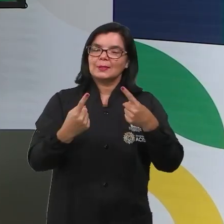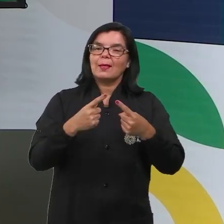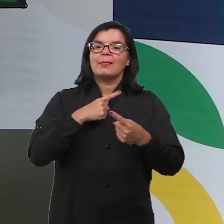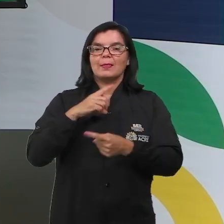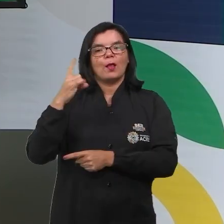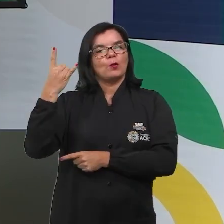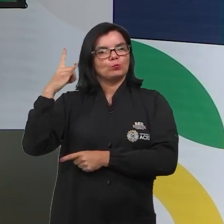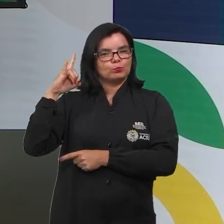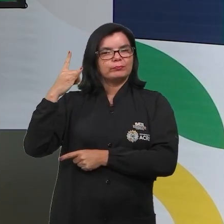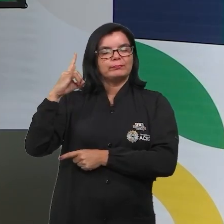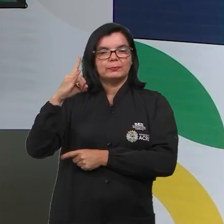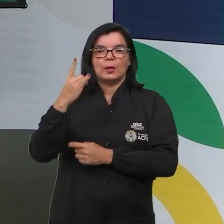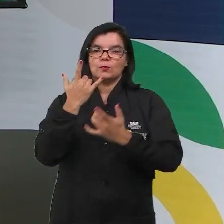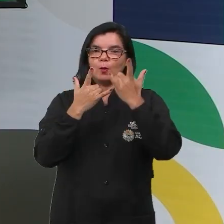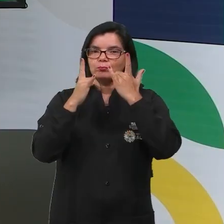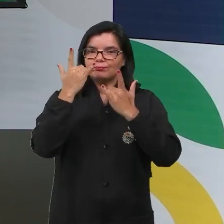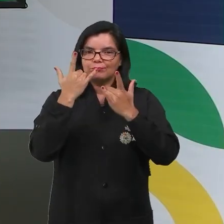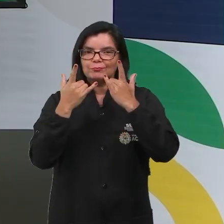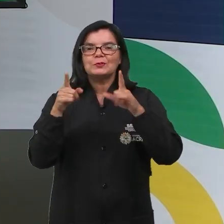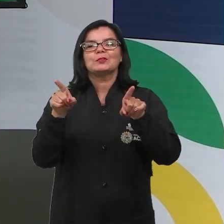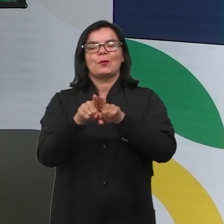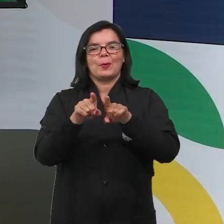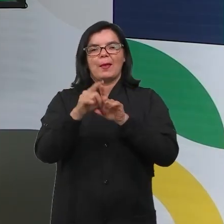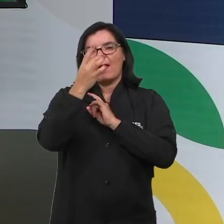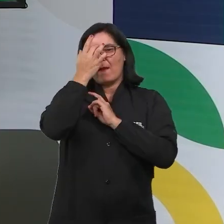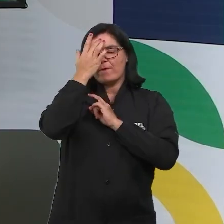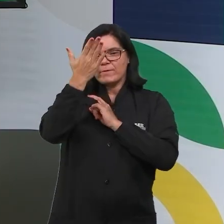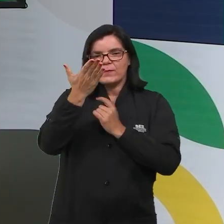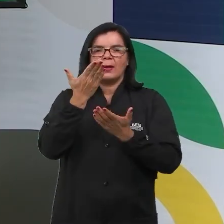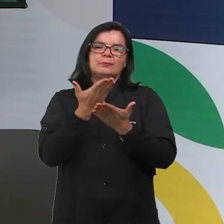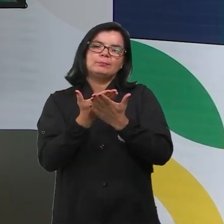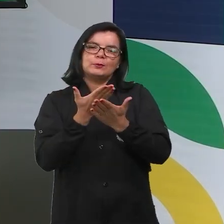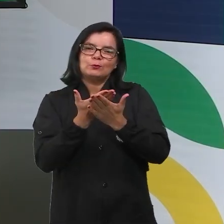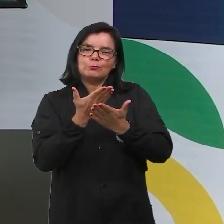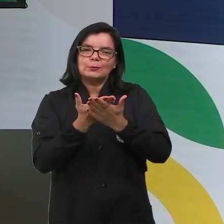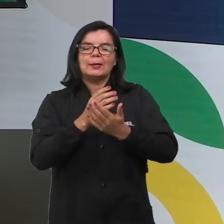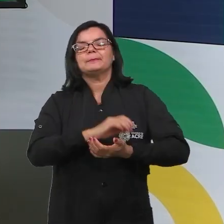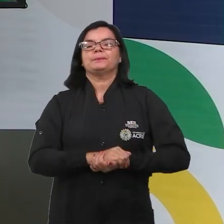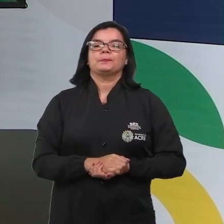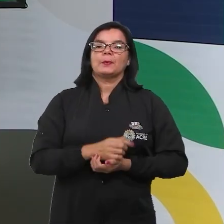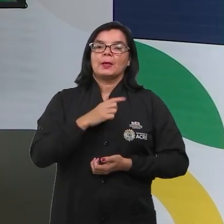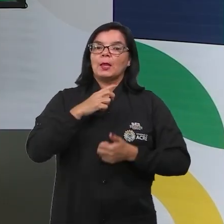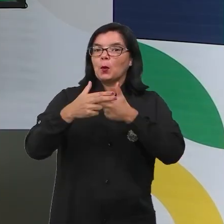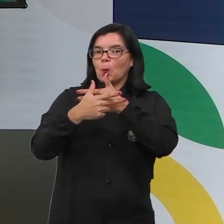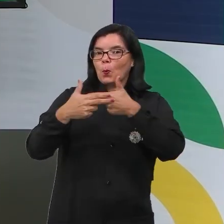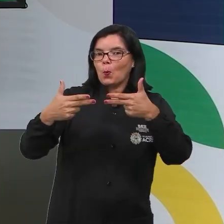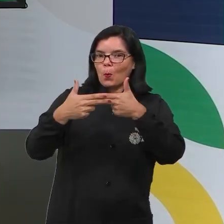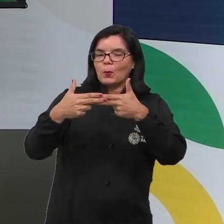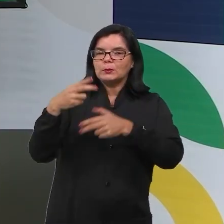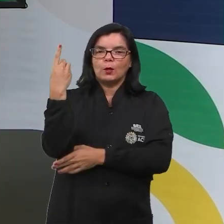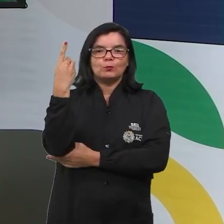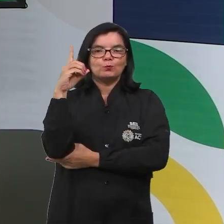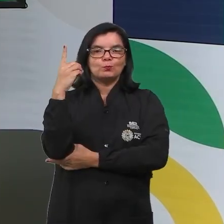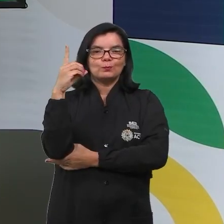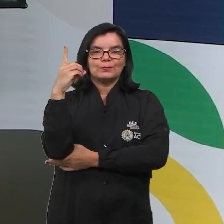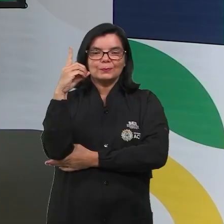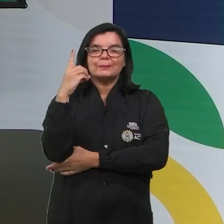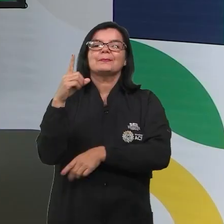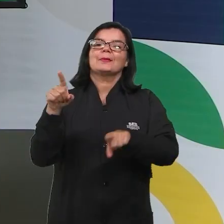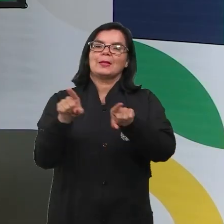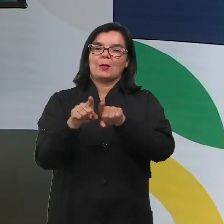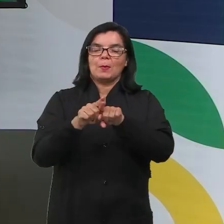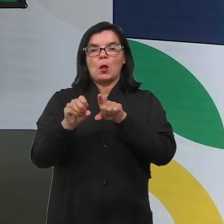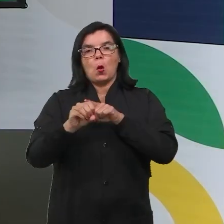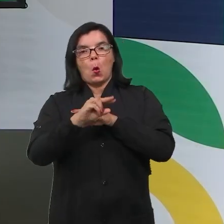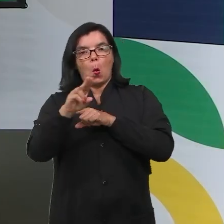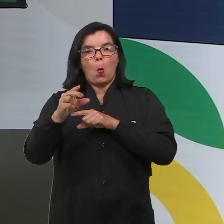esse cenário, ela é atrativa por essas questões, é fácil para você estudar, tem produtos, né, o dólar, fazer o câmbio do dólar ou